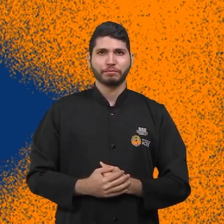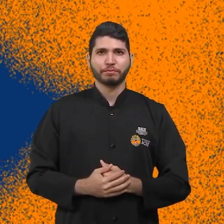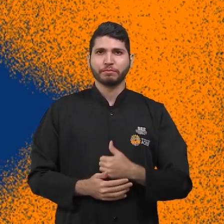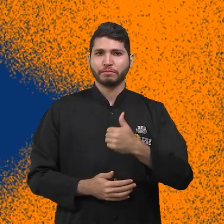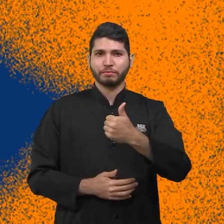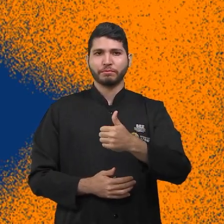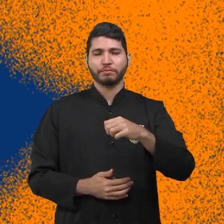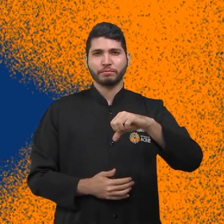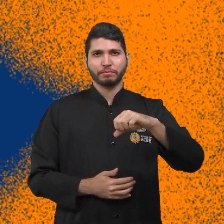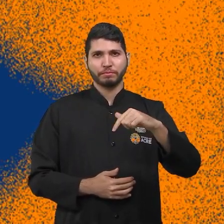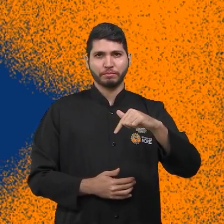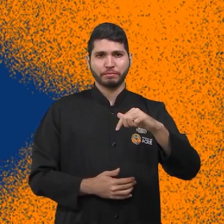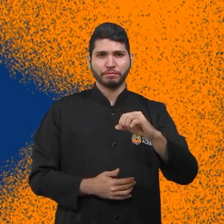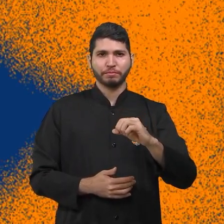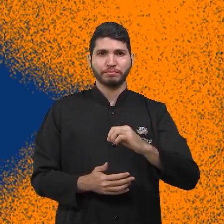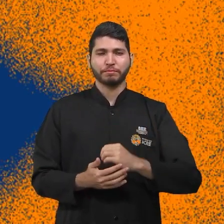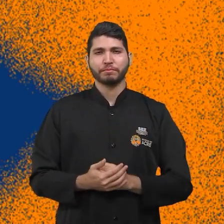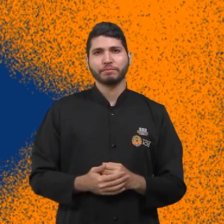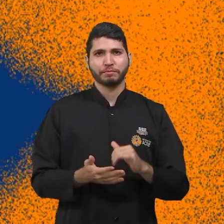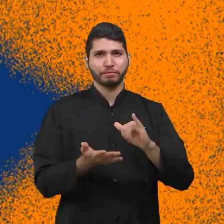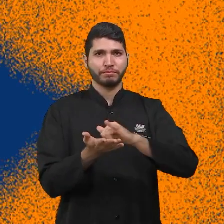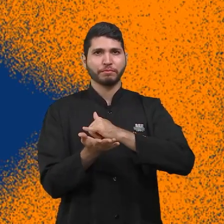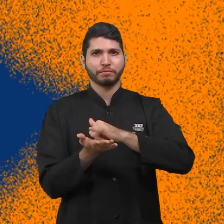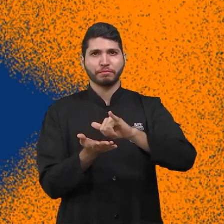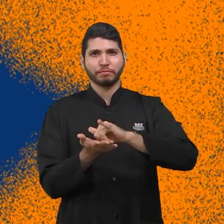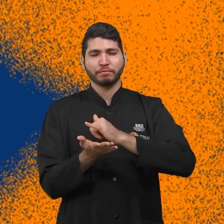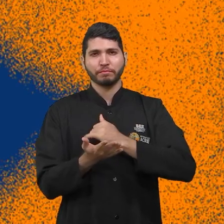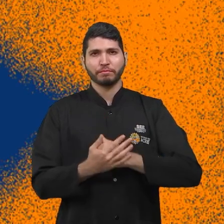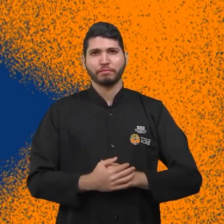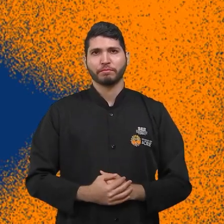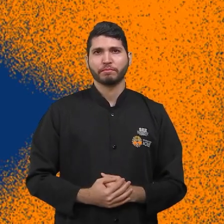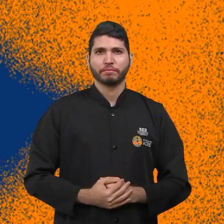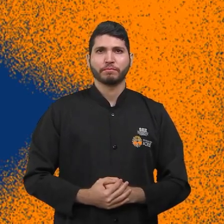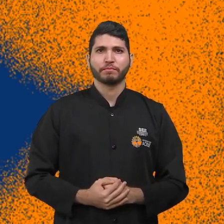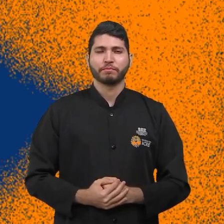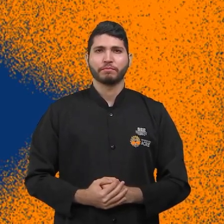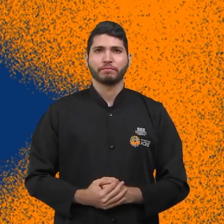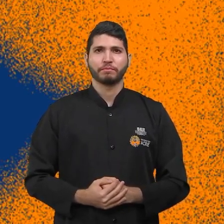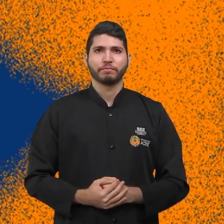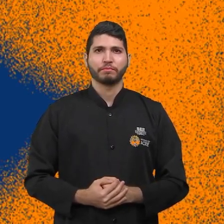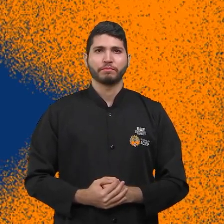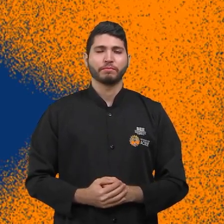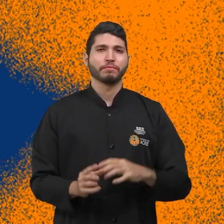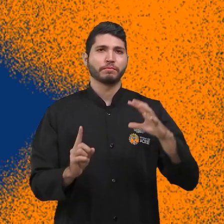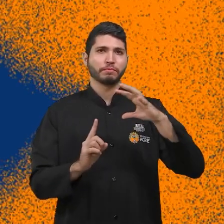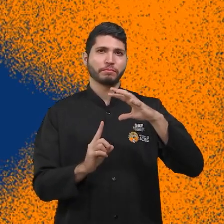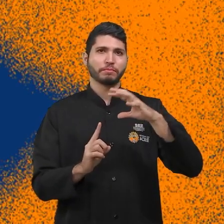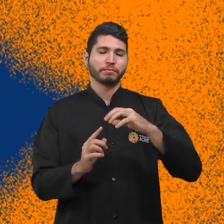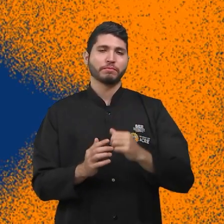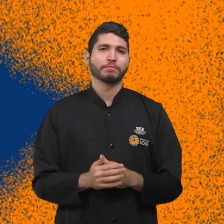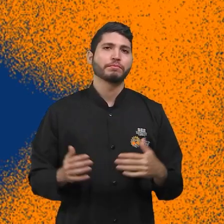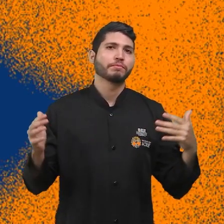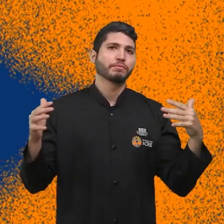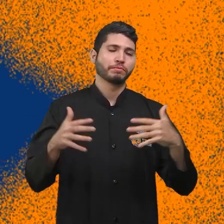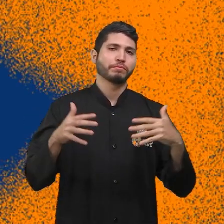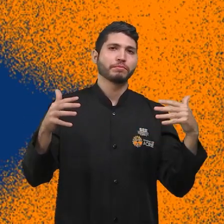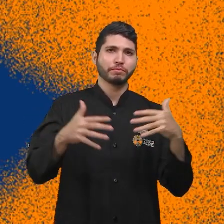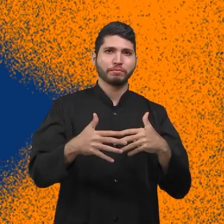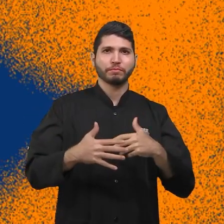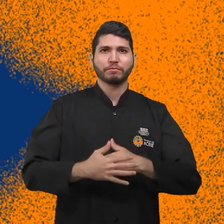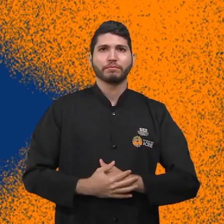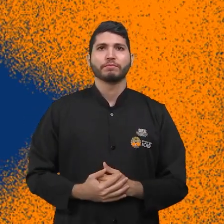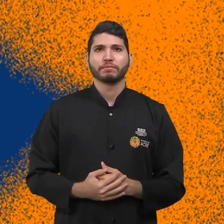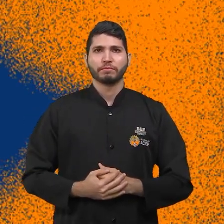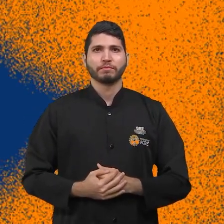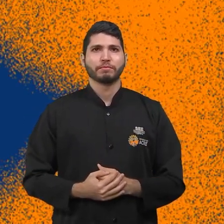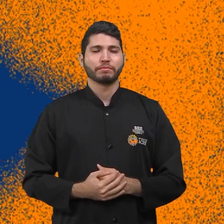aí de 1970 em Nova York, né? Tem influência do hip hop,